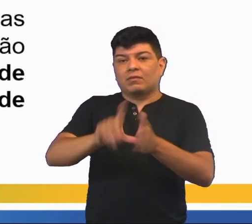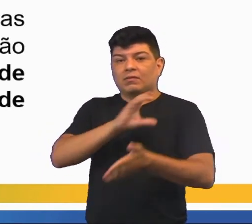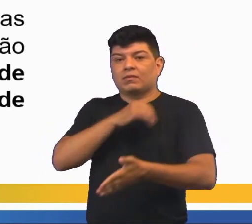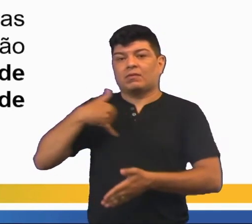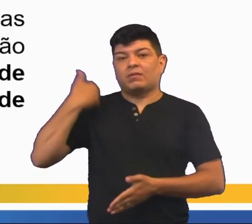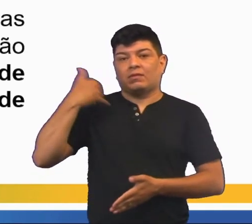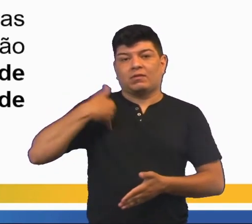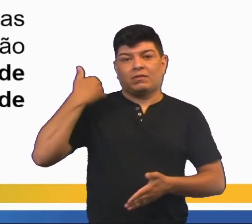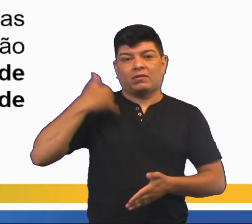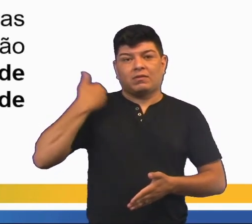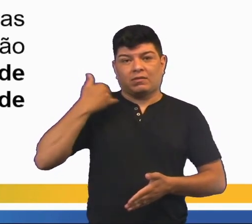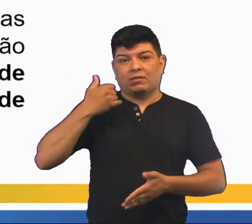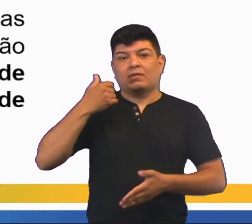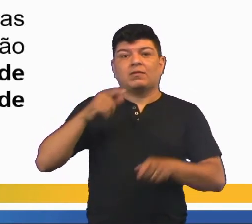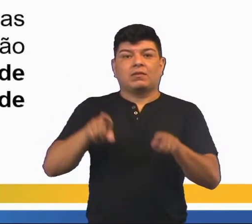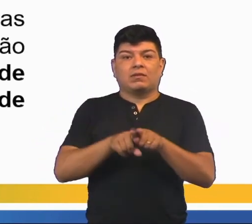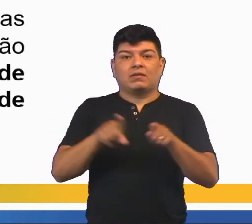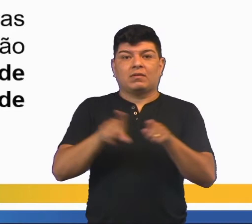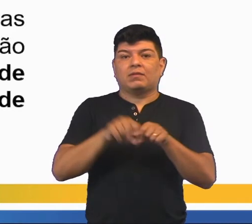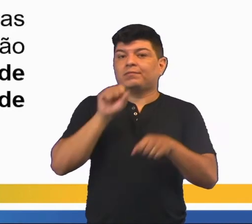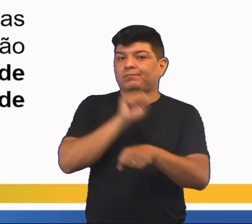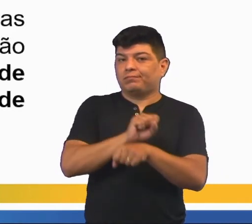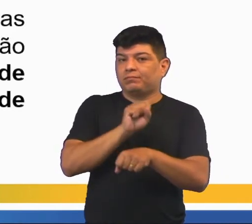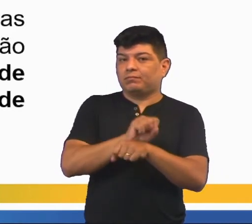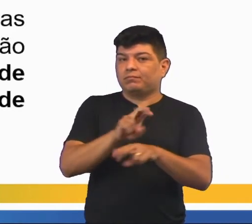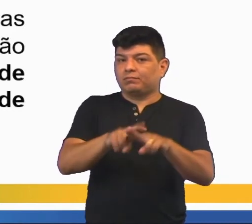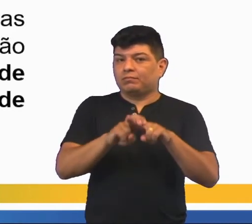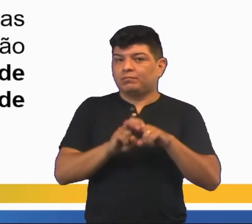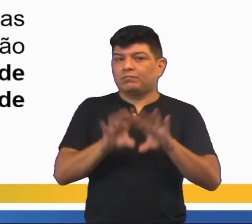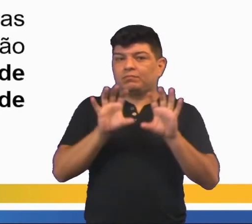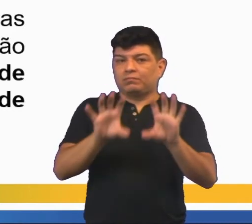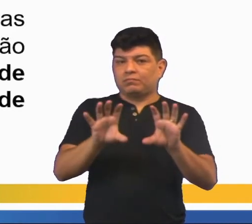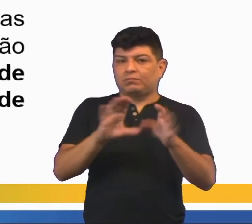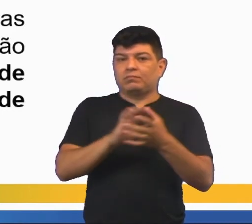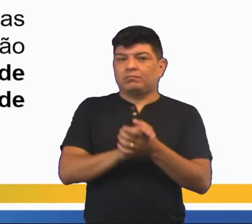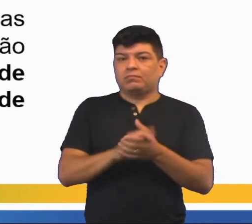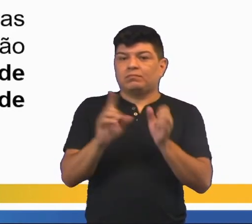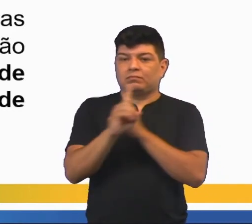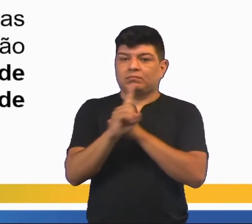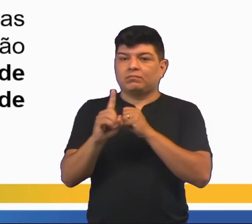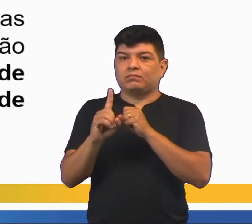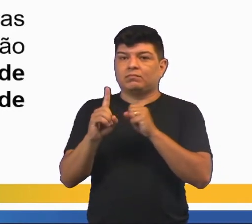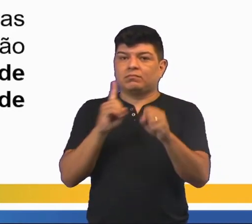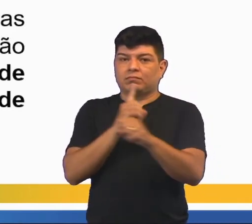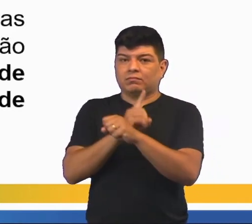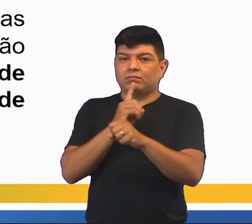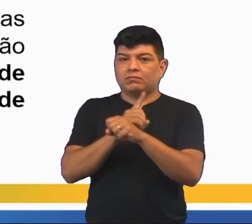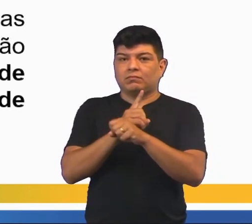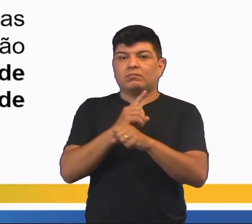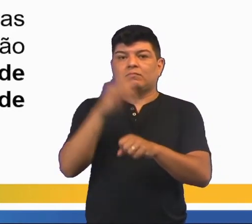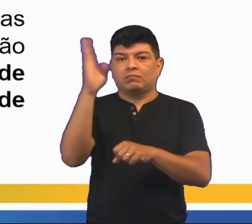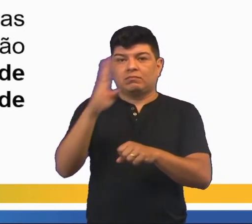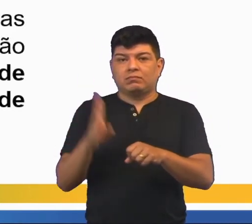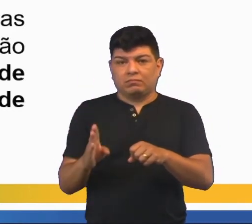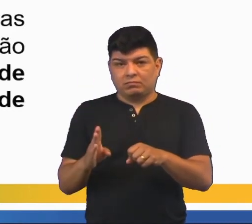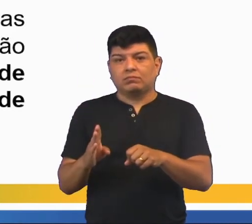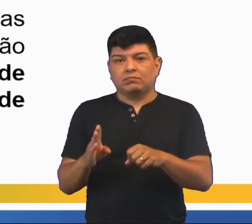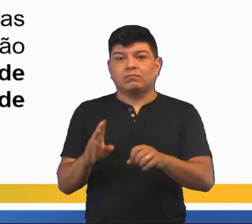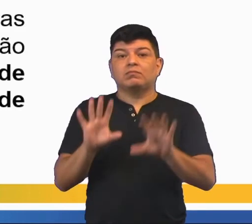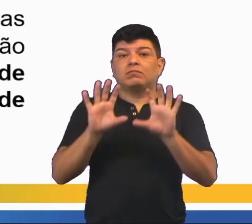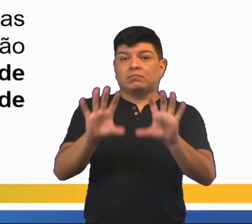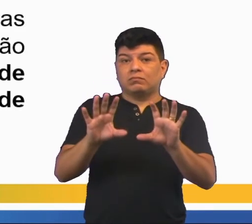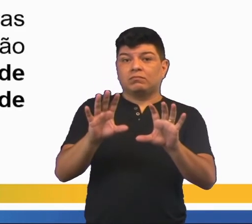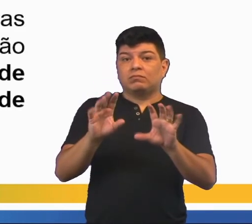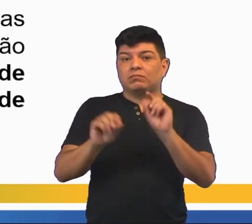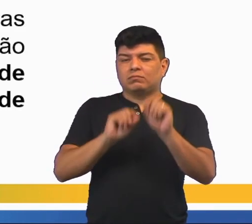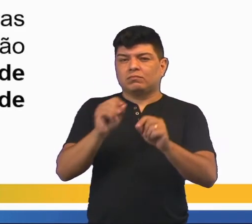idade geracional esperada. De acordo com a Sociedade Brasileira de Pediatria,